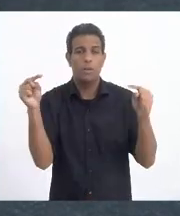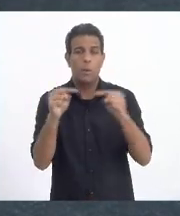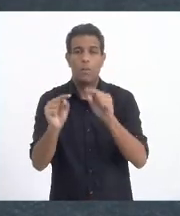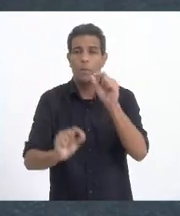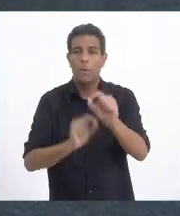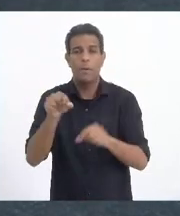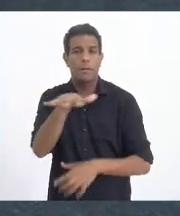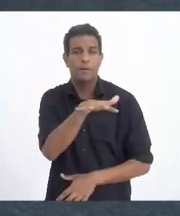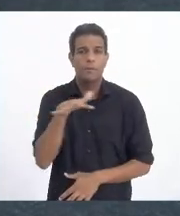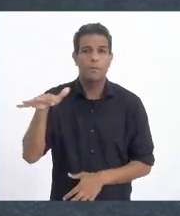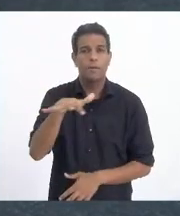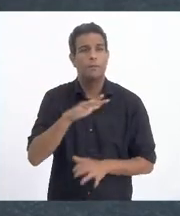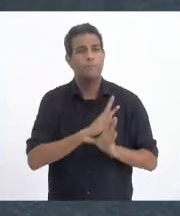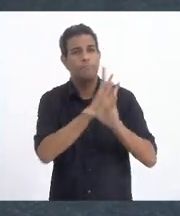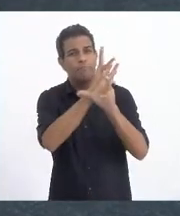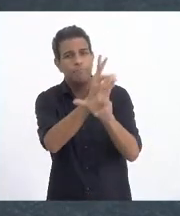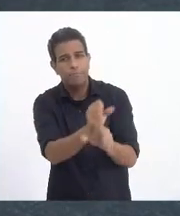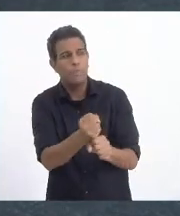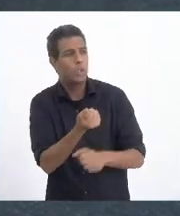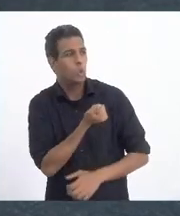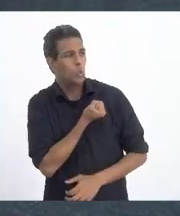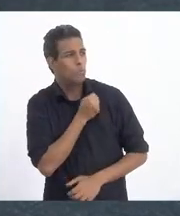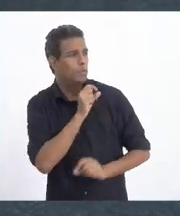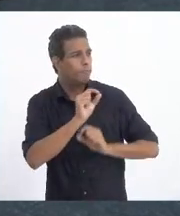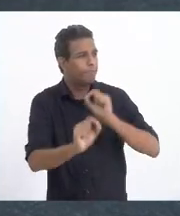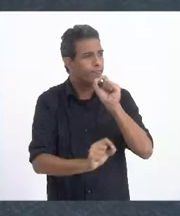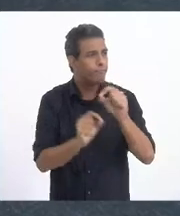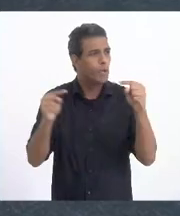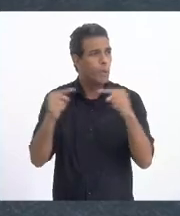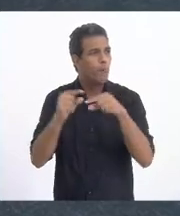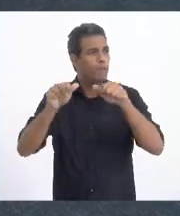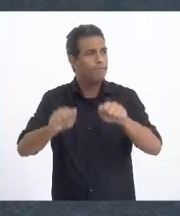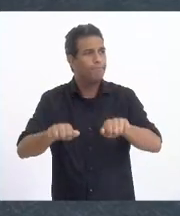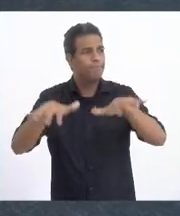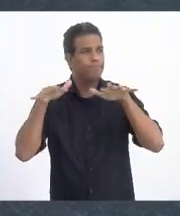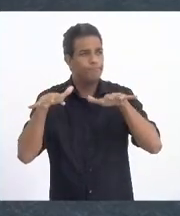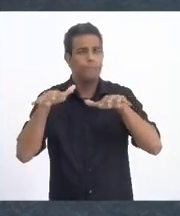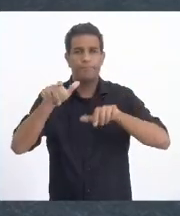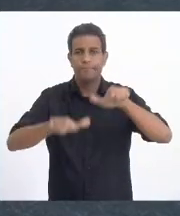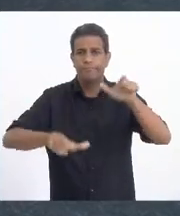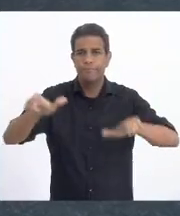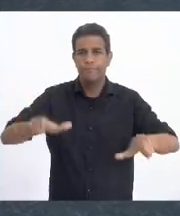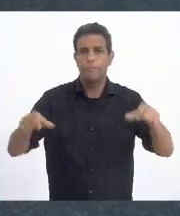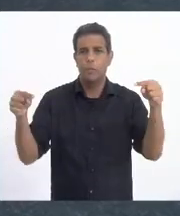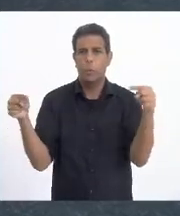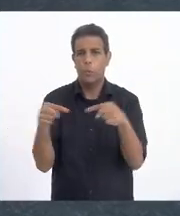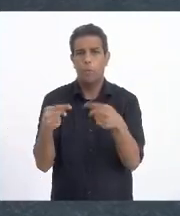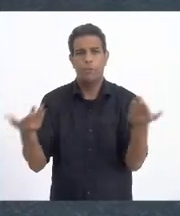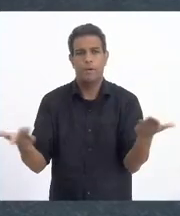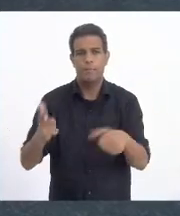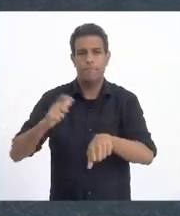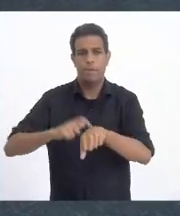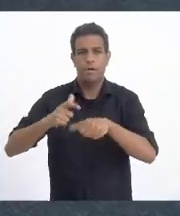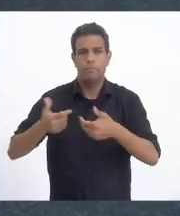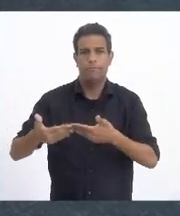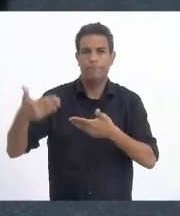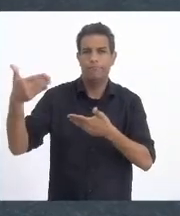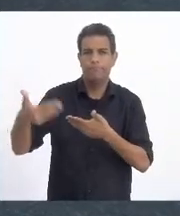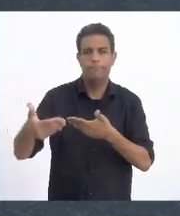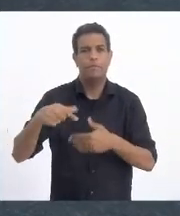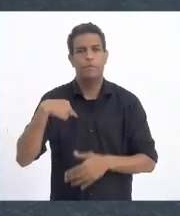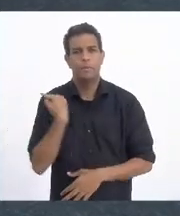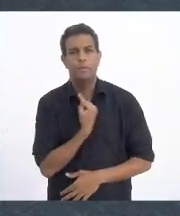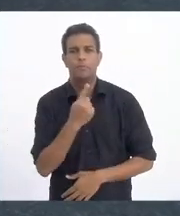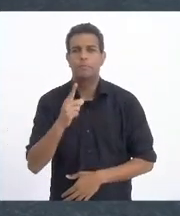62,5%, a gente está falando em números. Só que quando eu olho para a tribuna, para as cadeiras lá, aqui à frente, ao fundo,